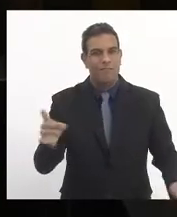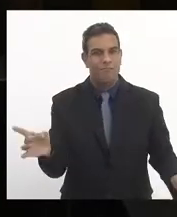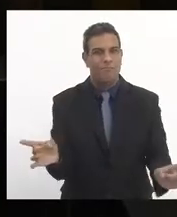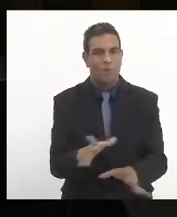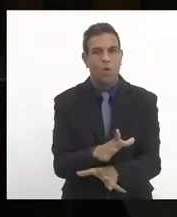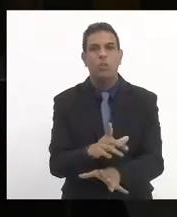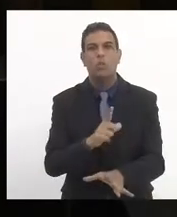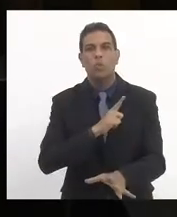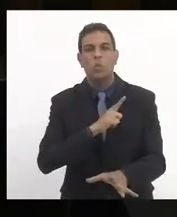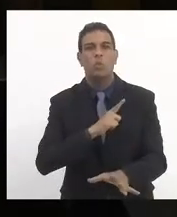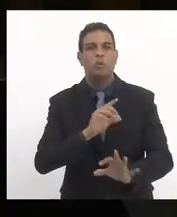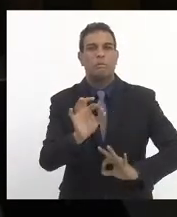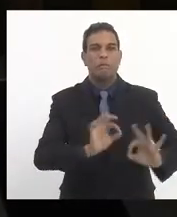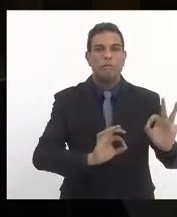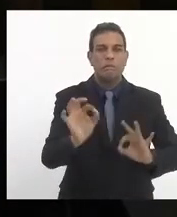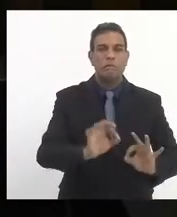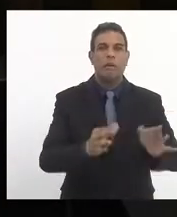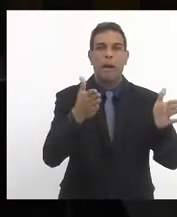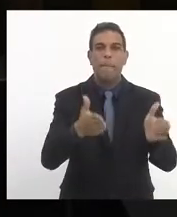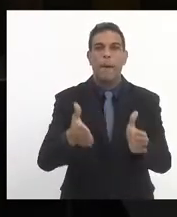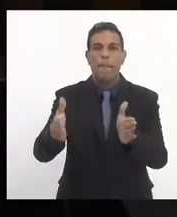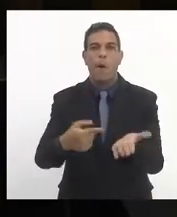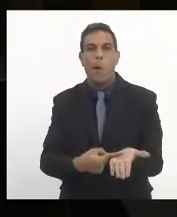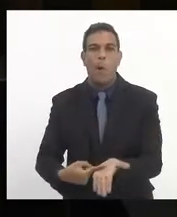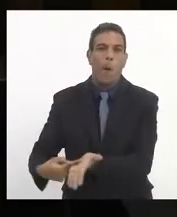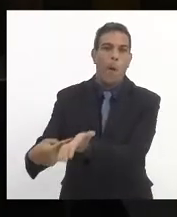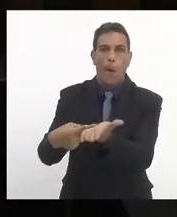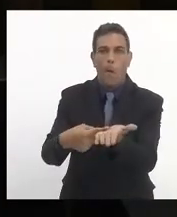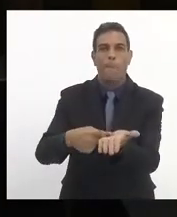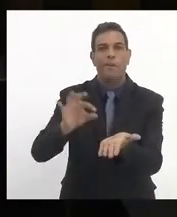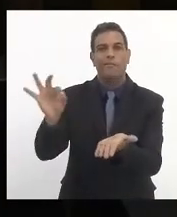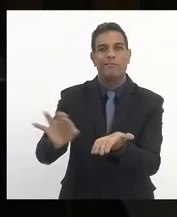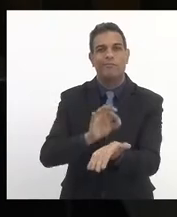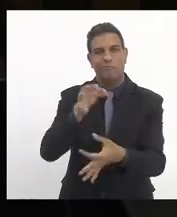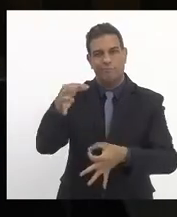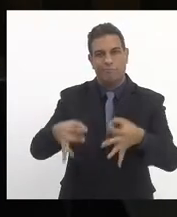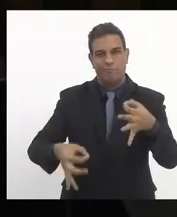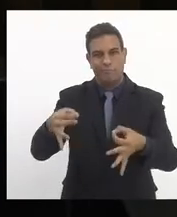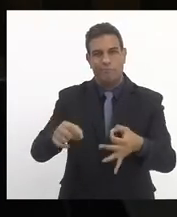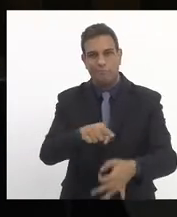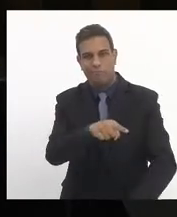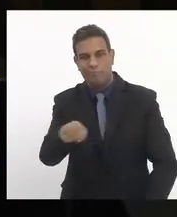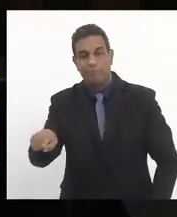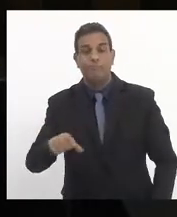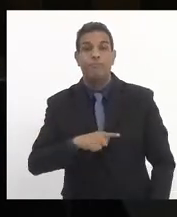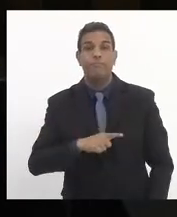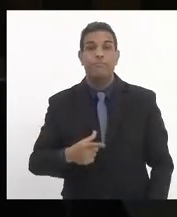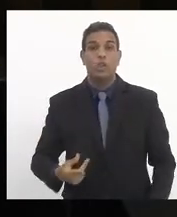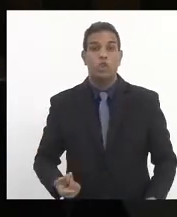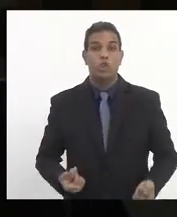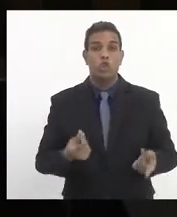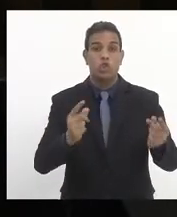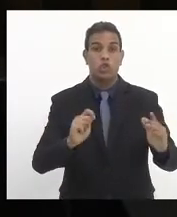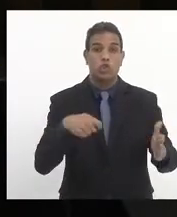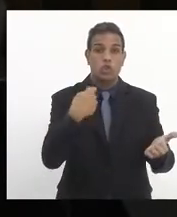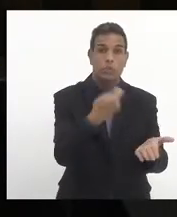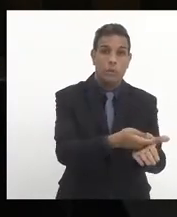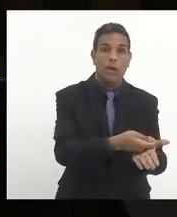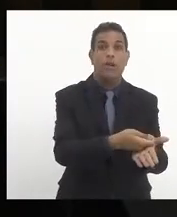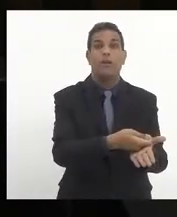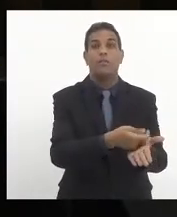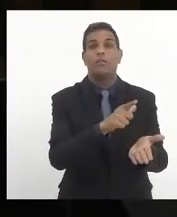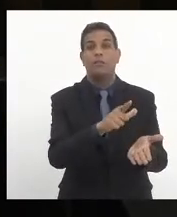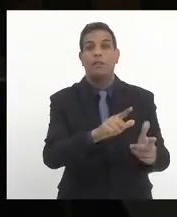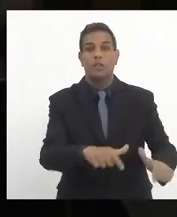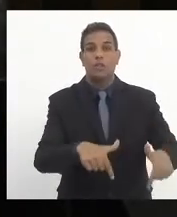com dezenas de acordos de leniência assinados, com dinheiro devolvido aos acionistas por